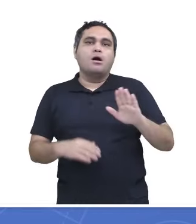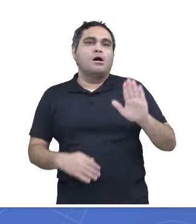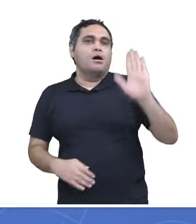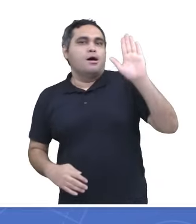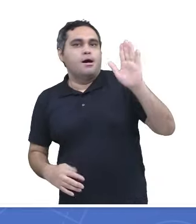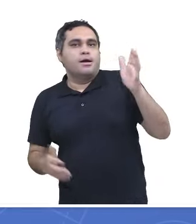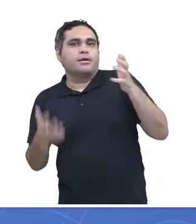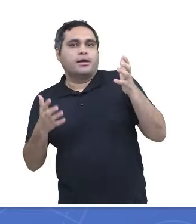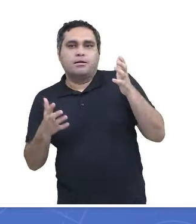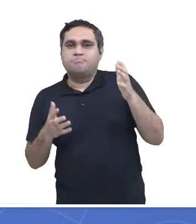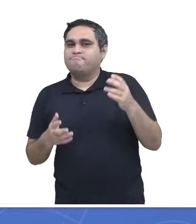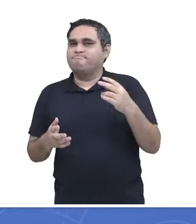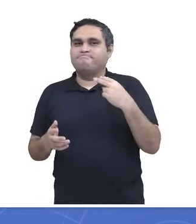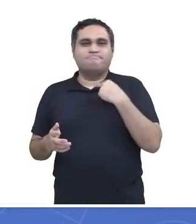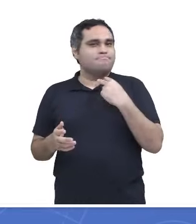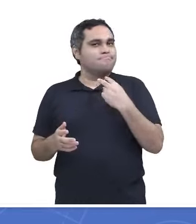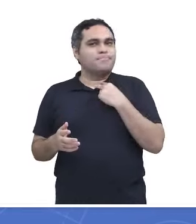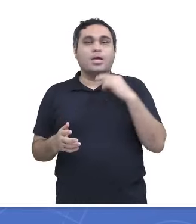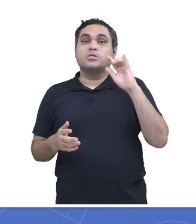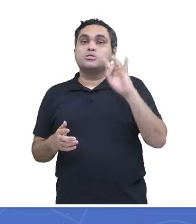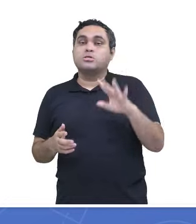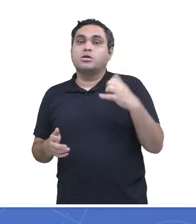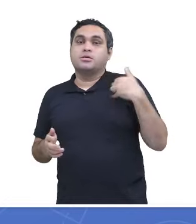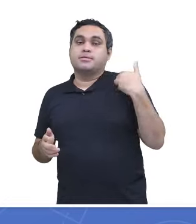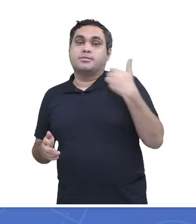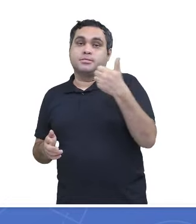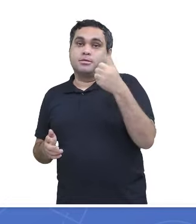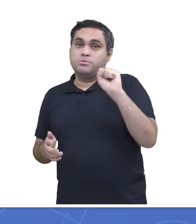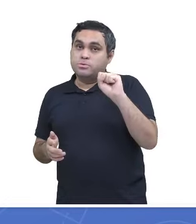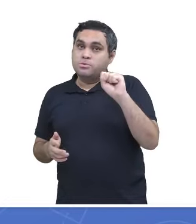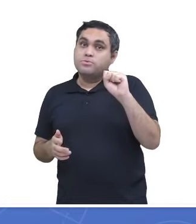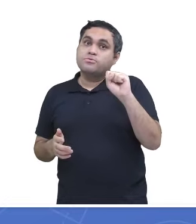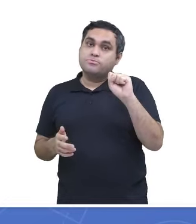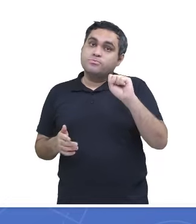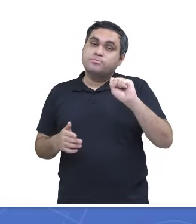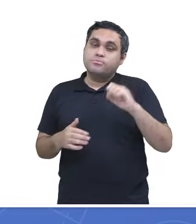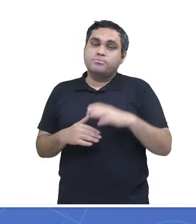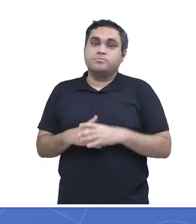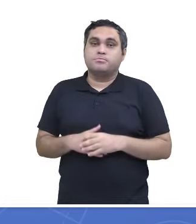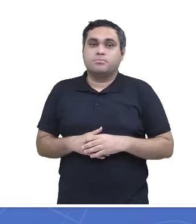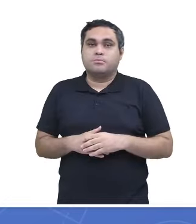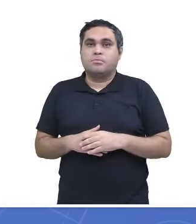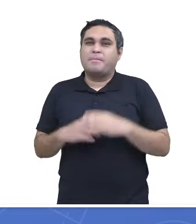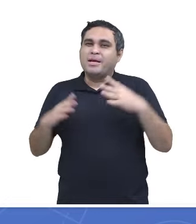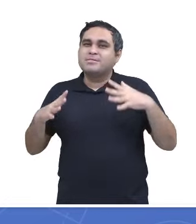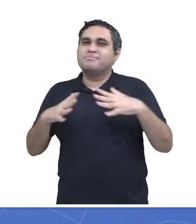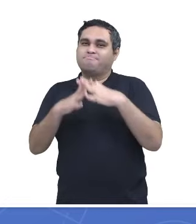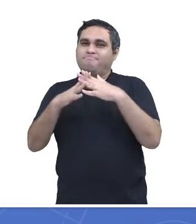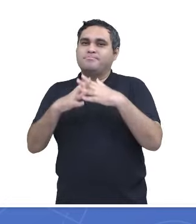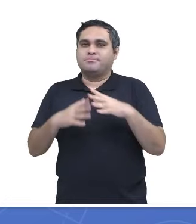para ser votado ocorre apenas a partir dos 18 anos, certo? Muito